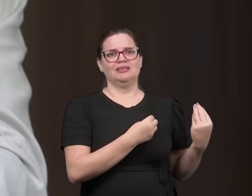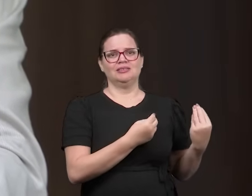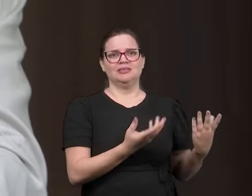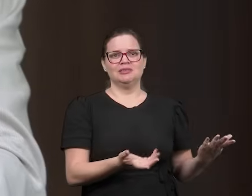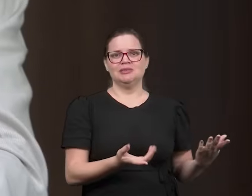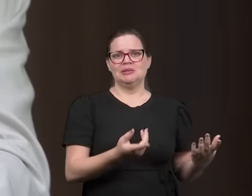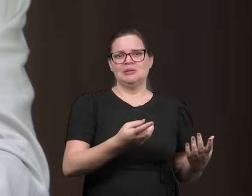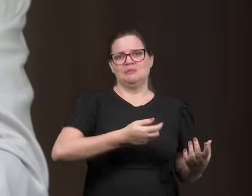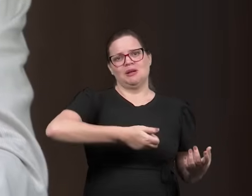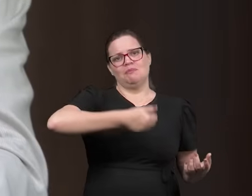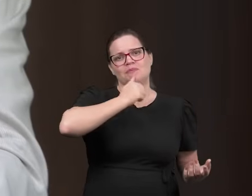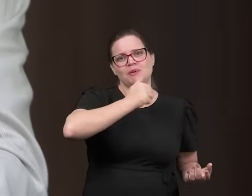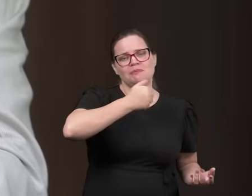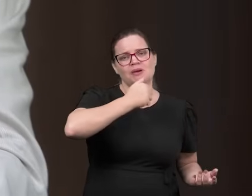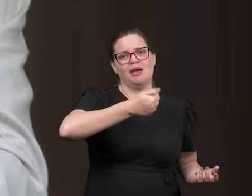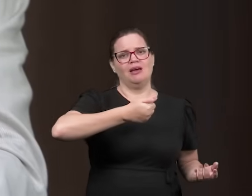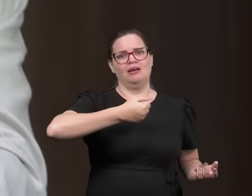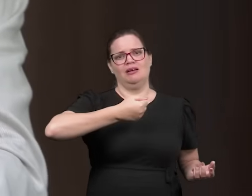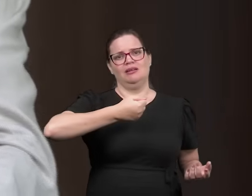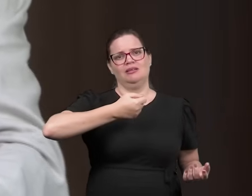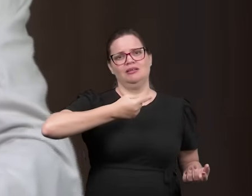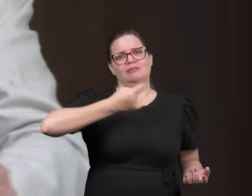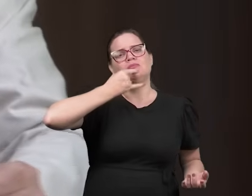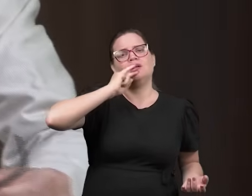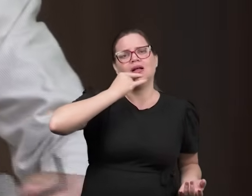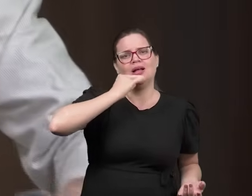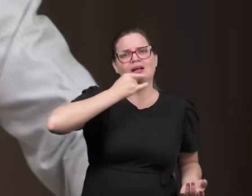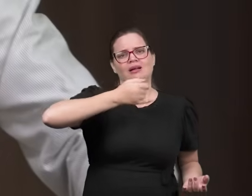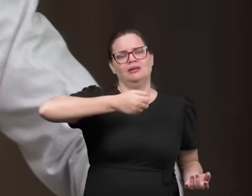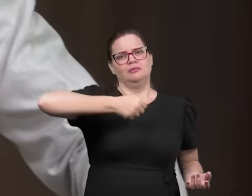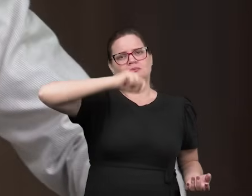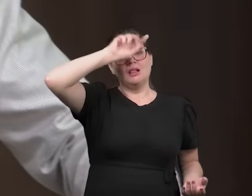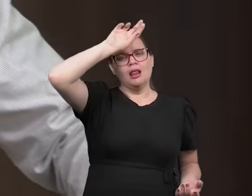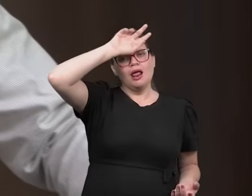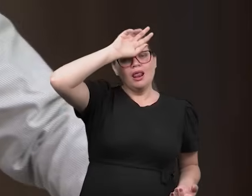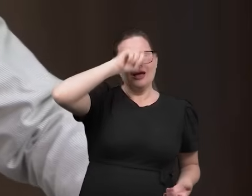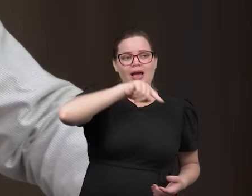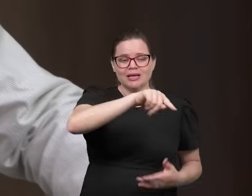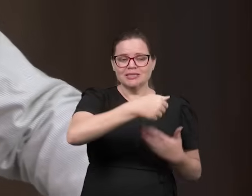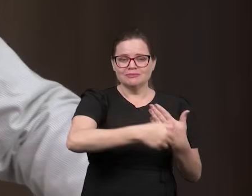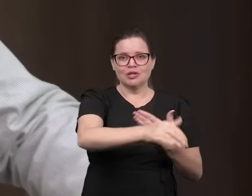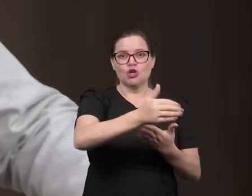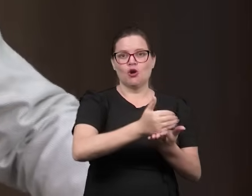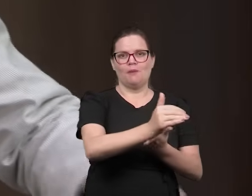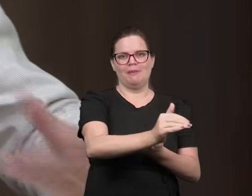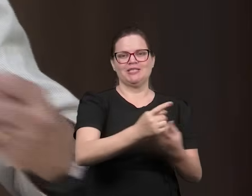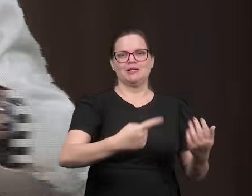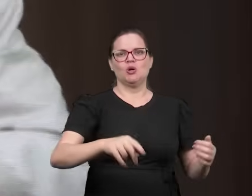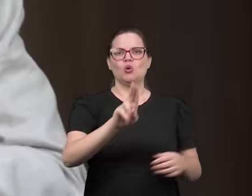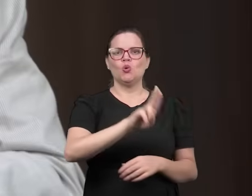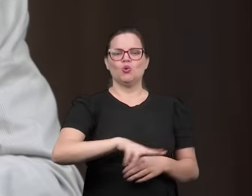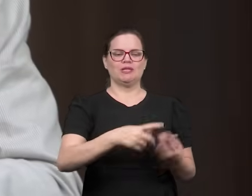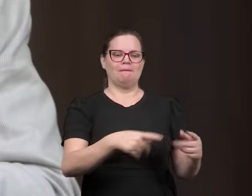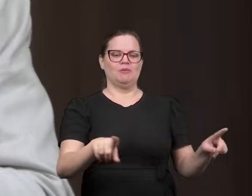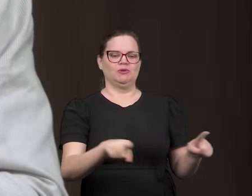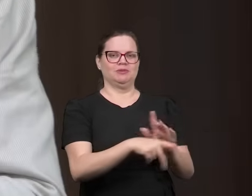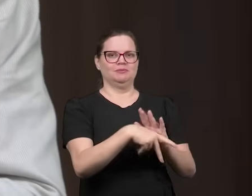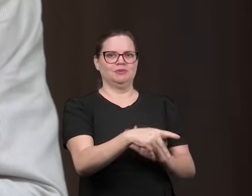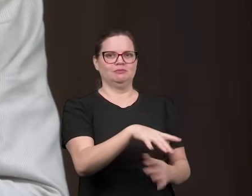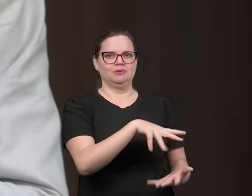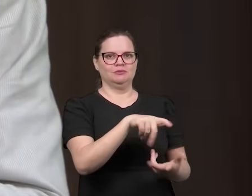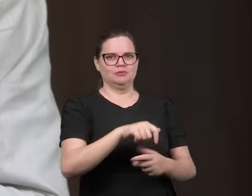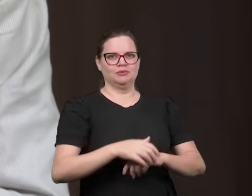a embriaguez, para tudo que ele vai abrir uma janela, né? Por isso que a música não surge